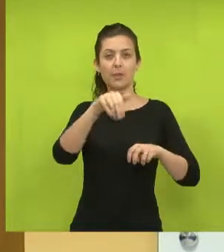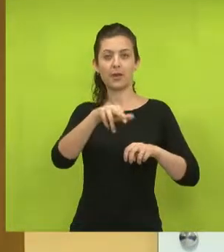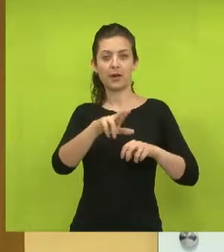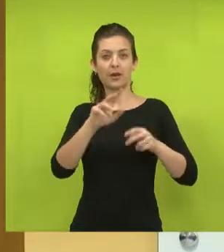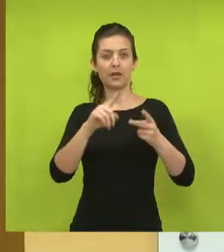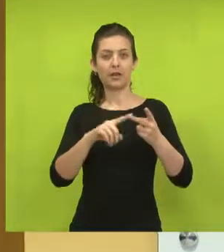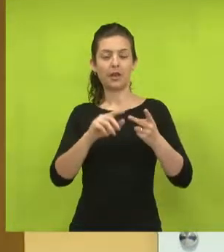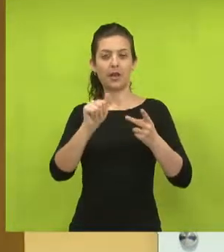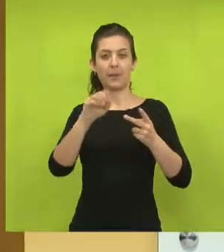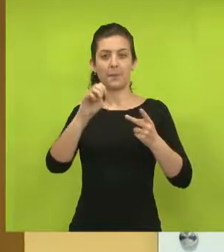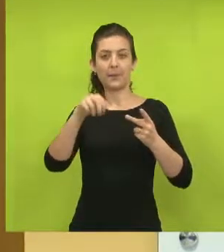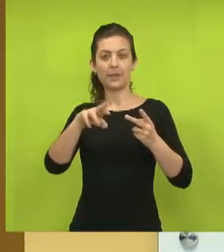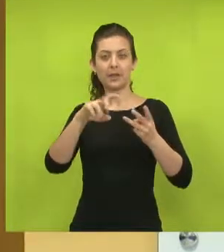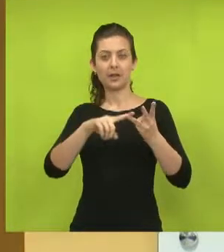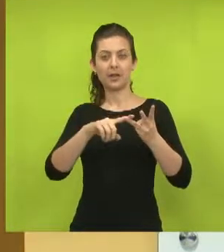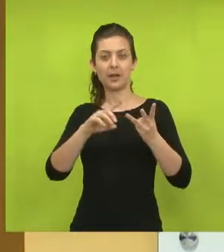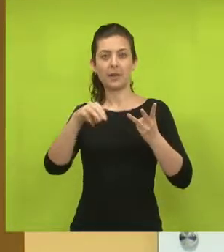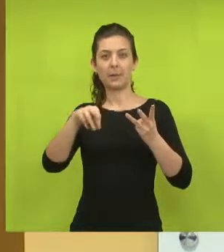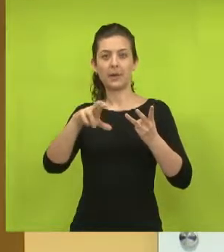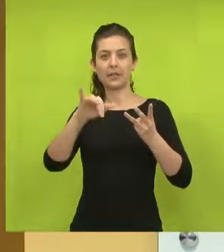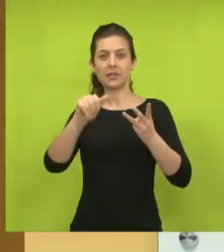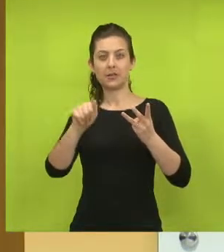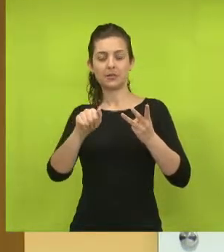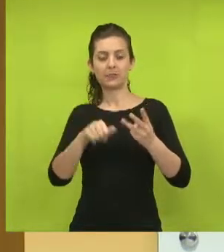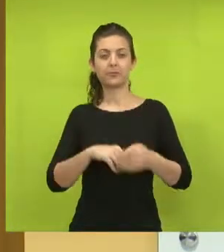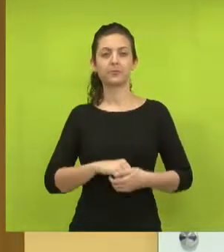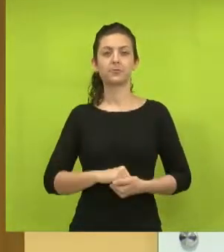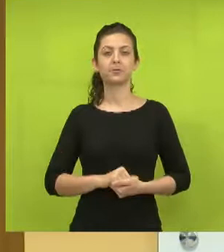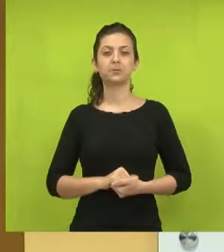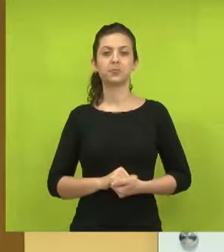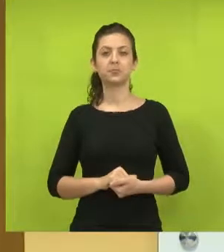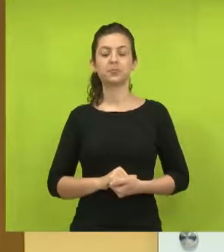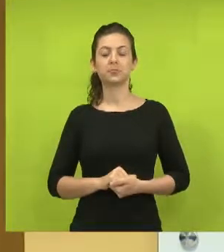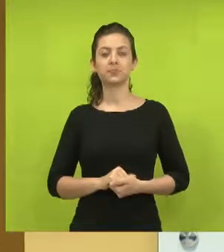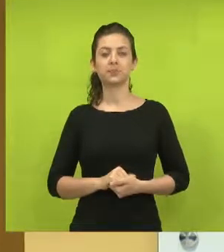Ponciano, Abner de Madureira e doutora Márcia Santos.